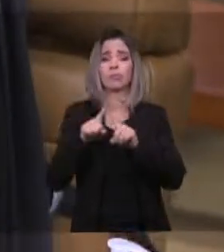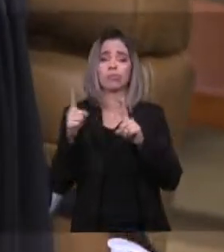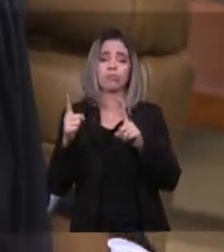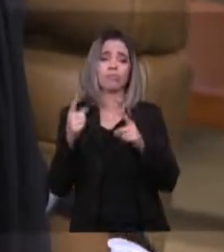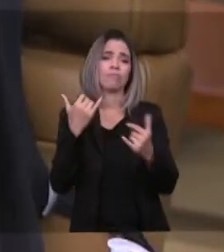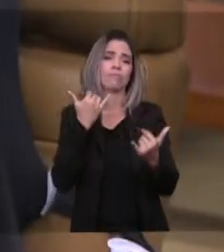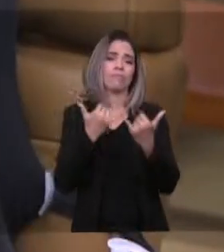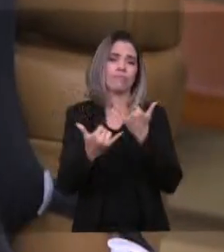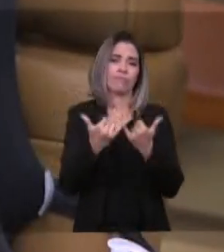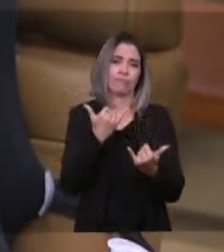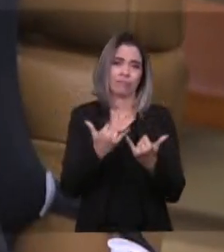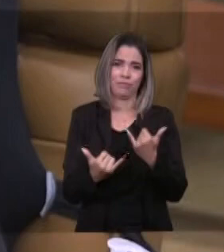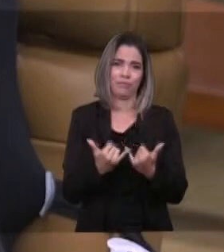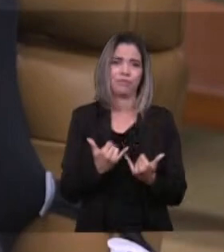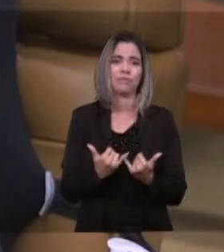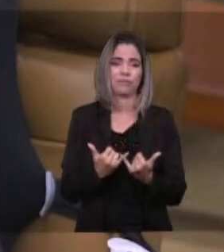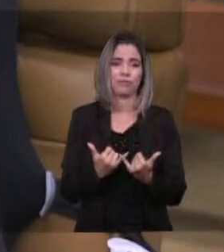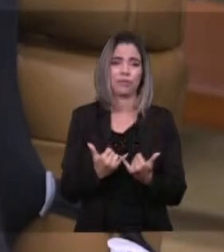Essa